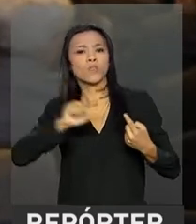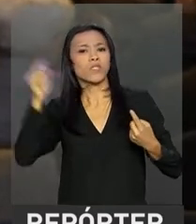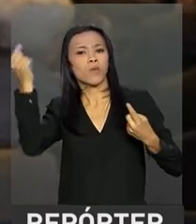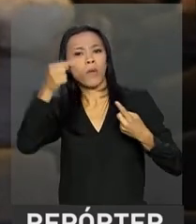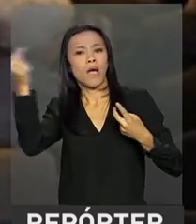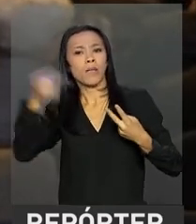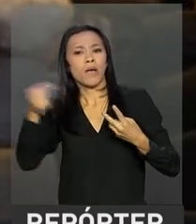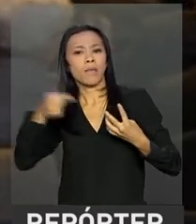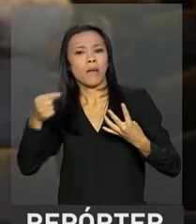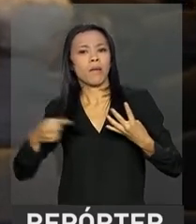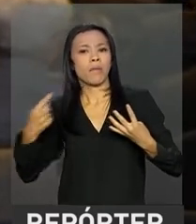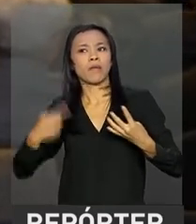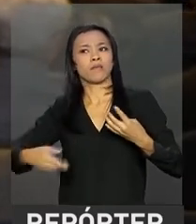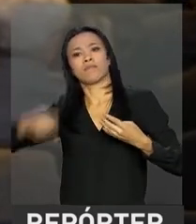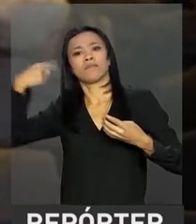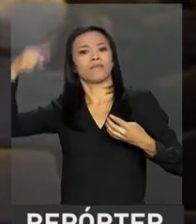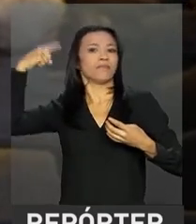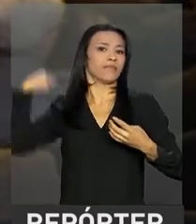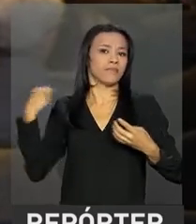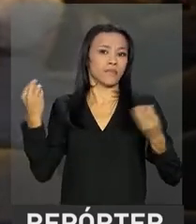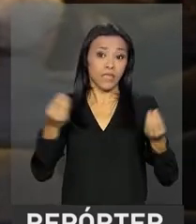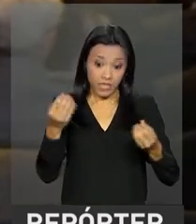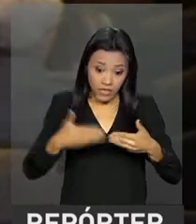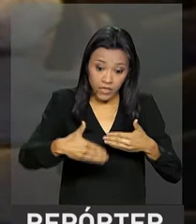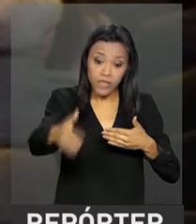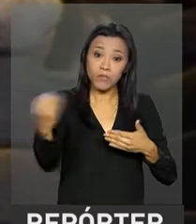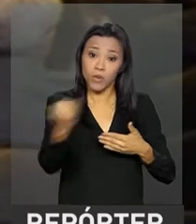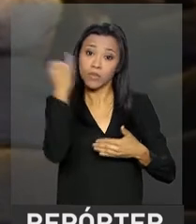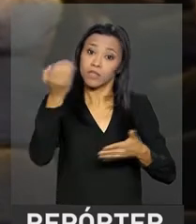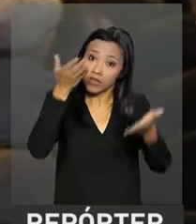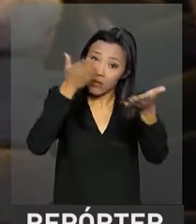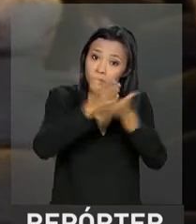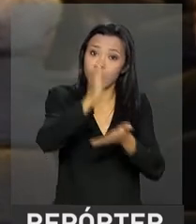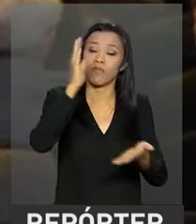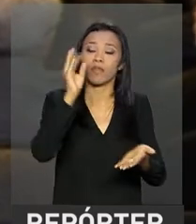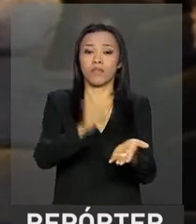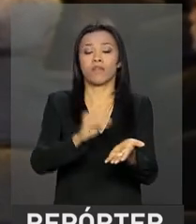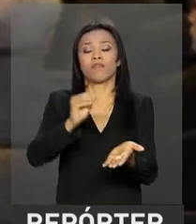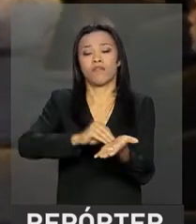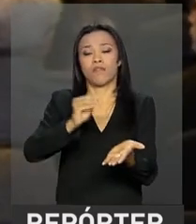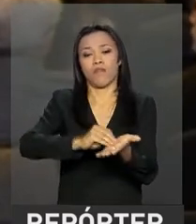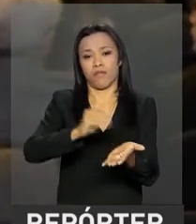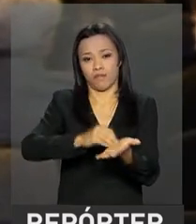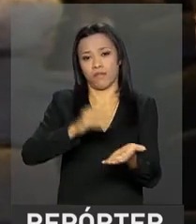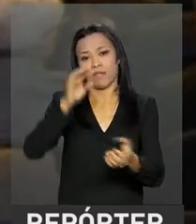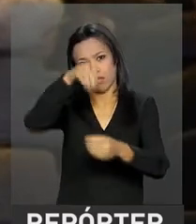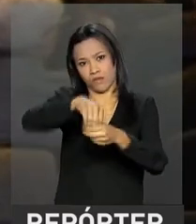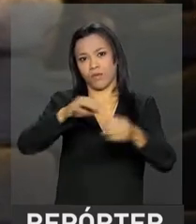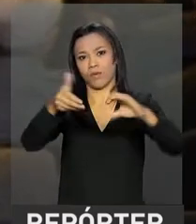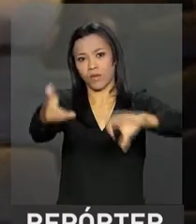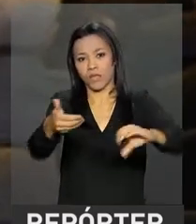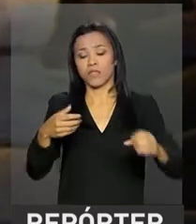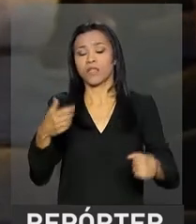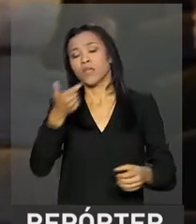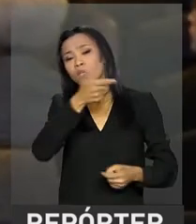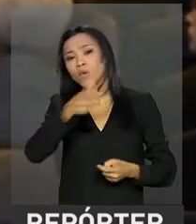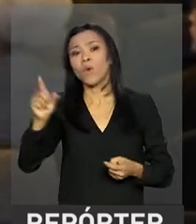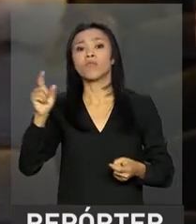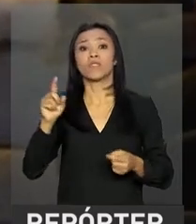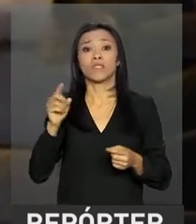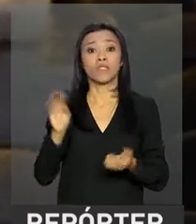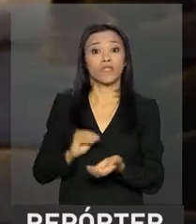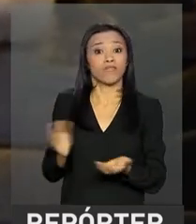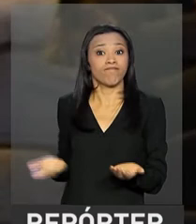passado pra cá ea importância de se aprovar as reformas ainda em pauta no congresso e também as que ainda devem entrar